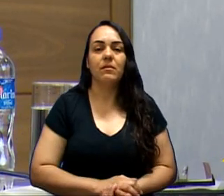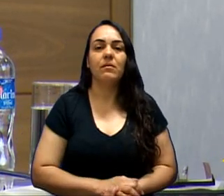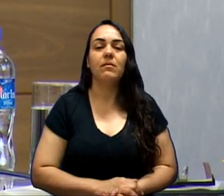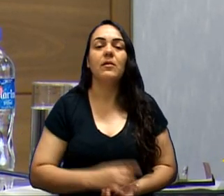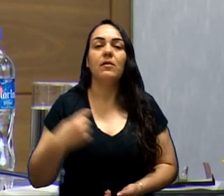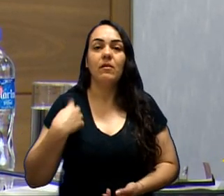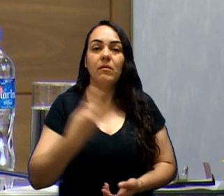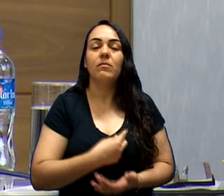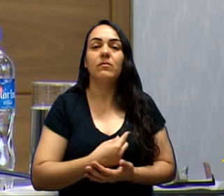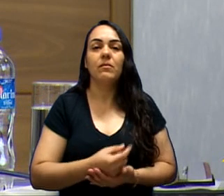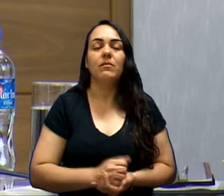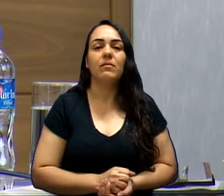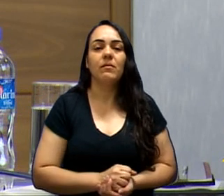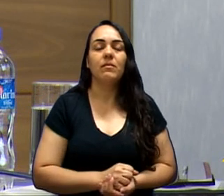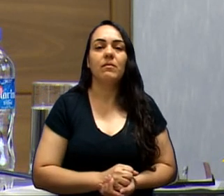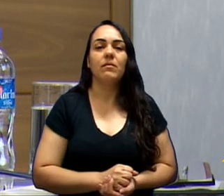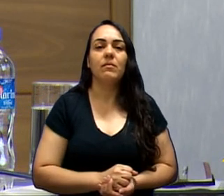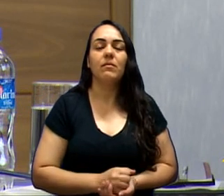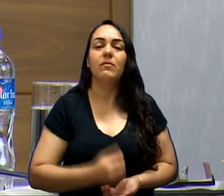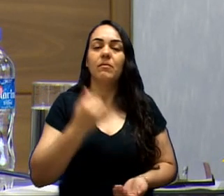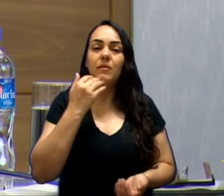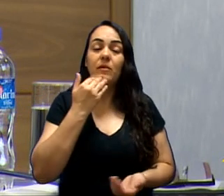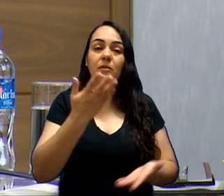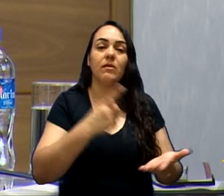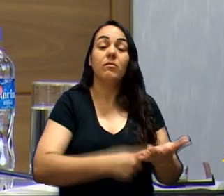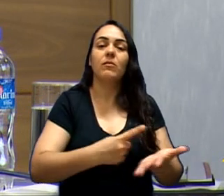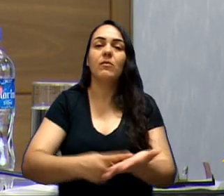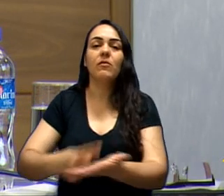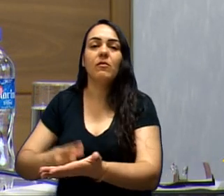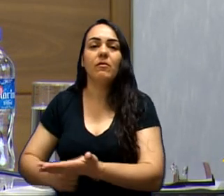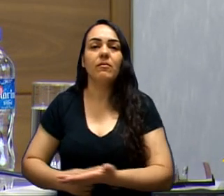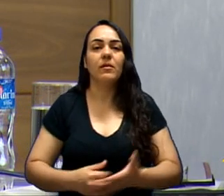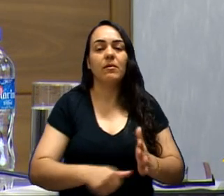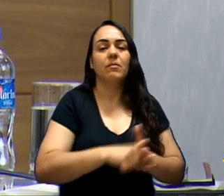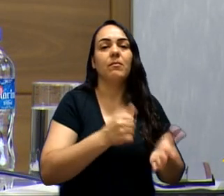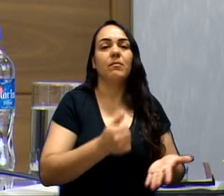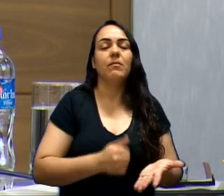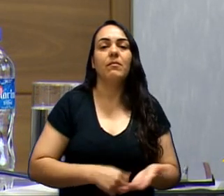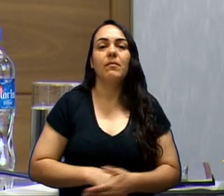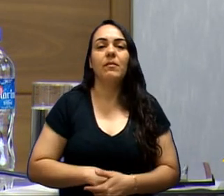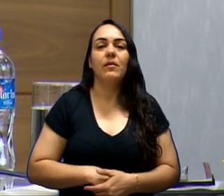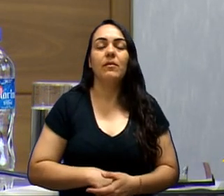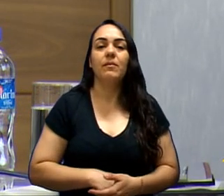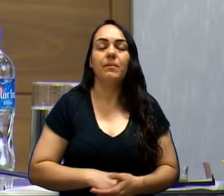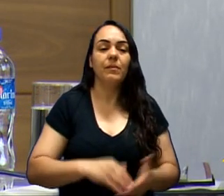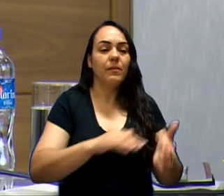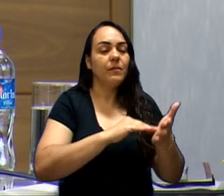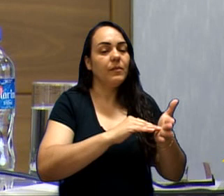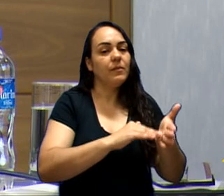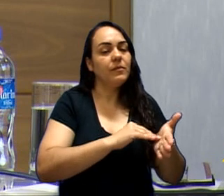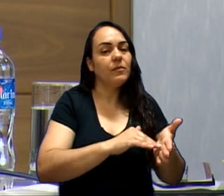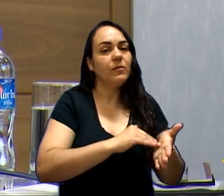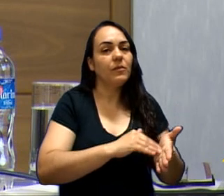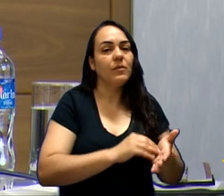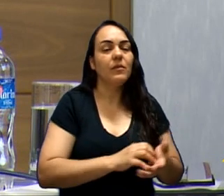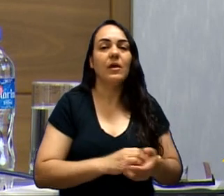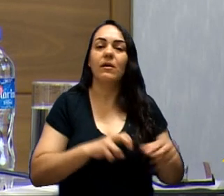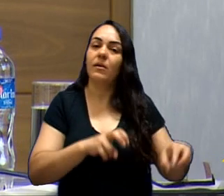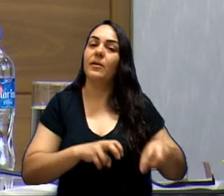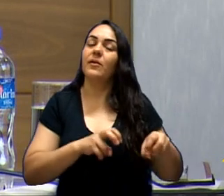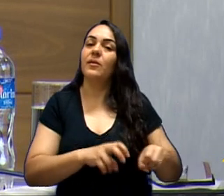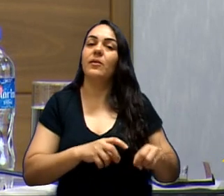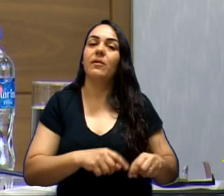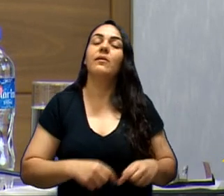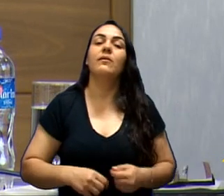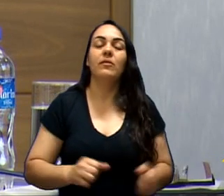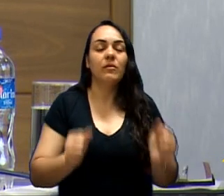Nós iremos convidar, num primeiro momento, para que o secretário da Fazenda, juntamente